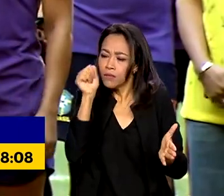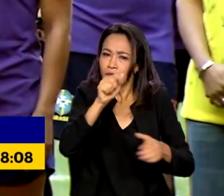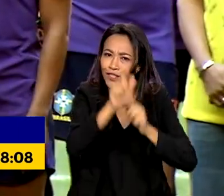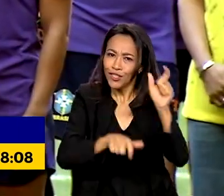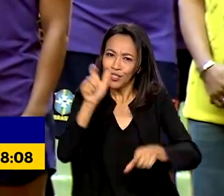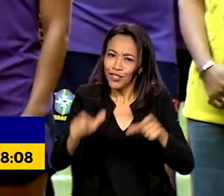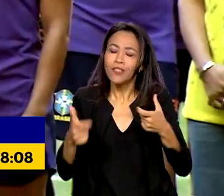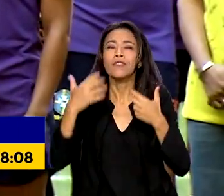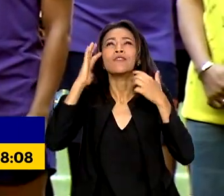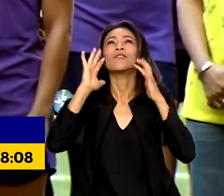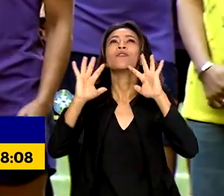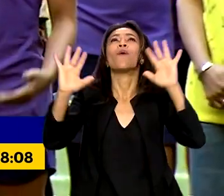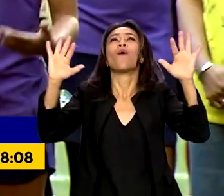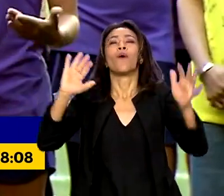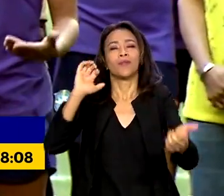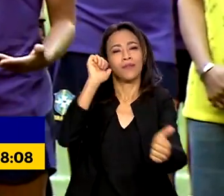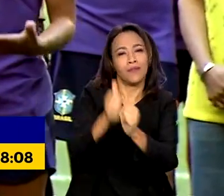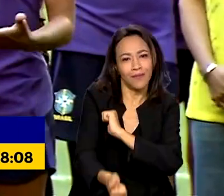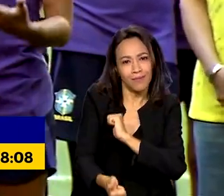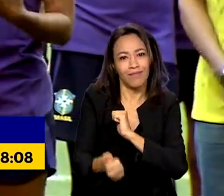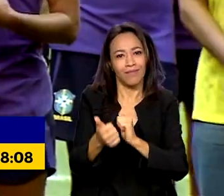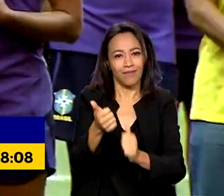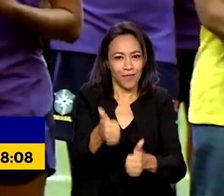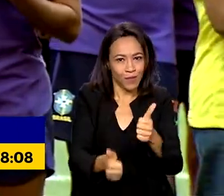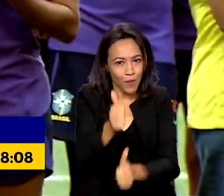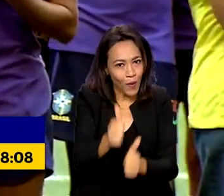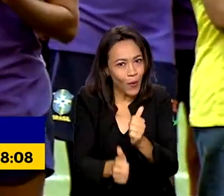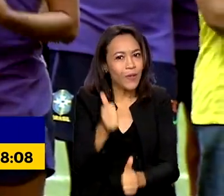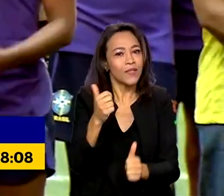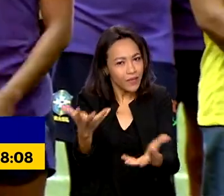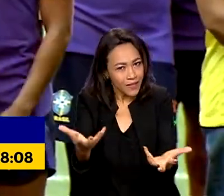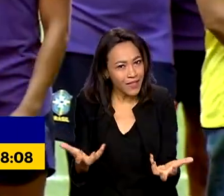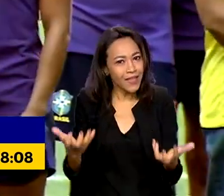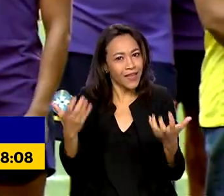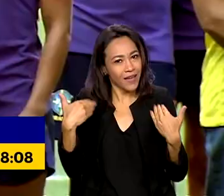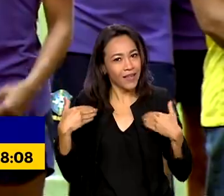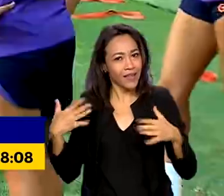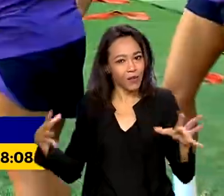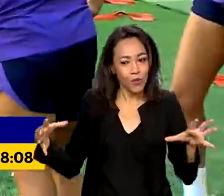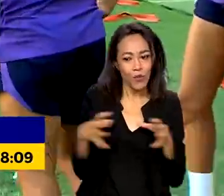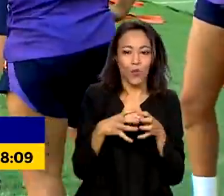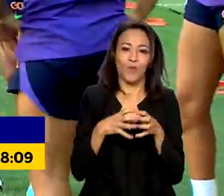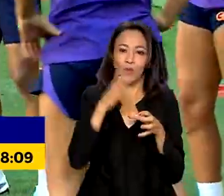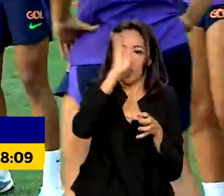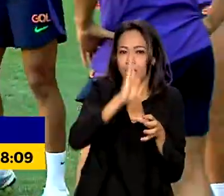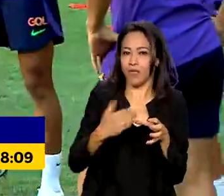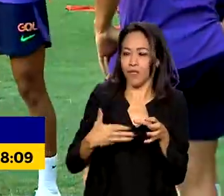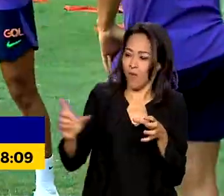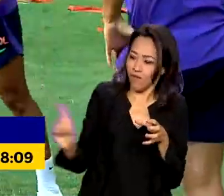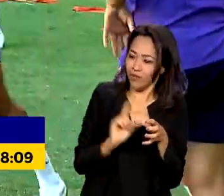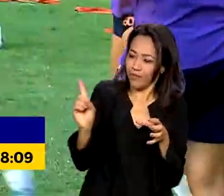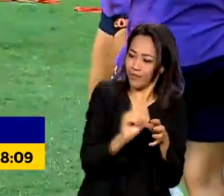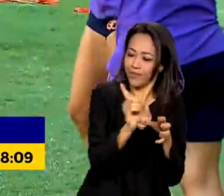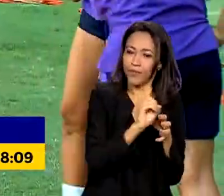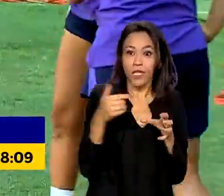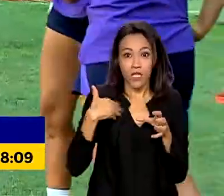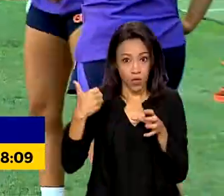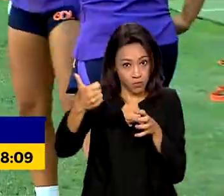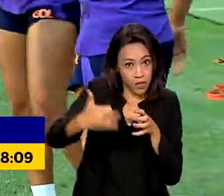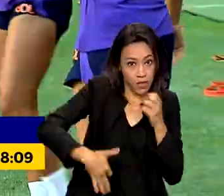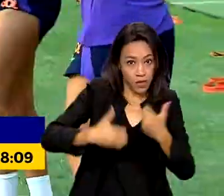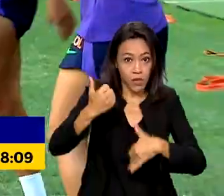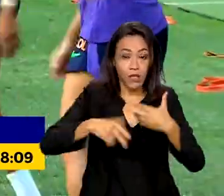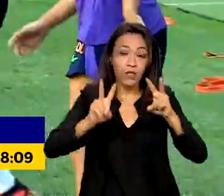sonham em ser jogadoras de futebol e que querem um dia também servir a seleção brasileira. A gente falou aqui sobre